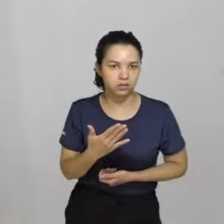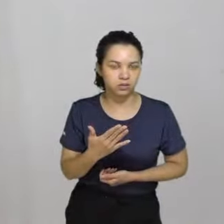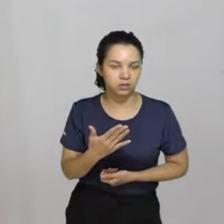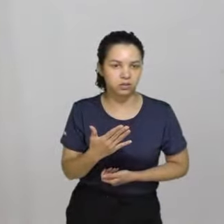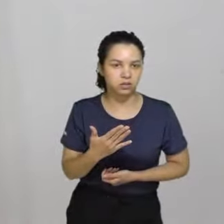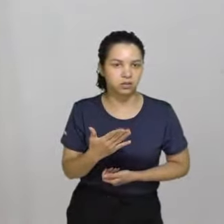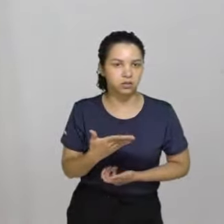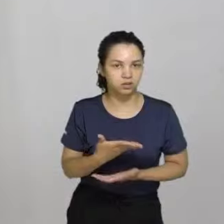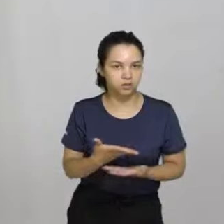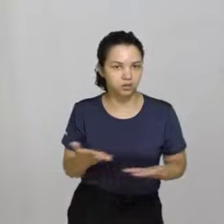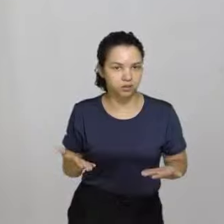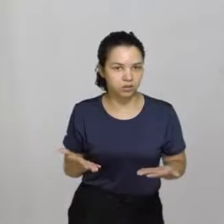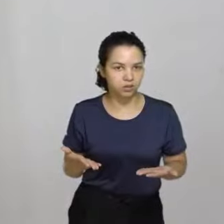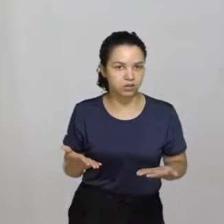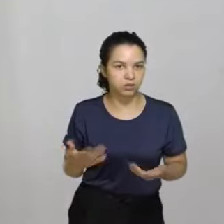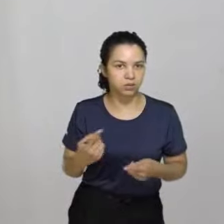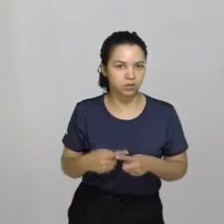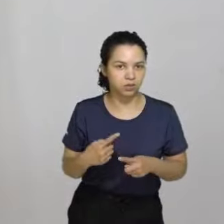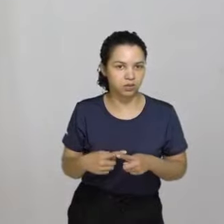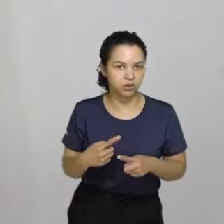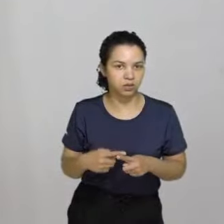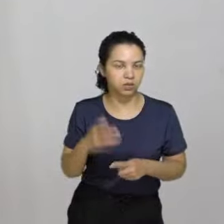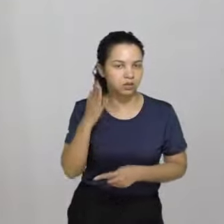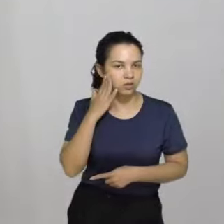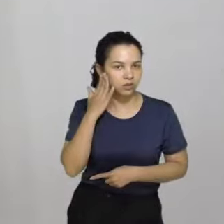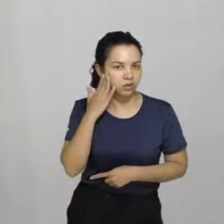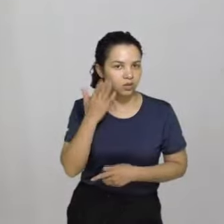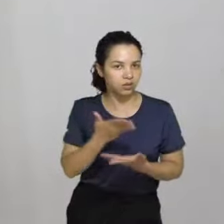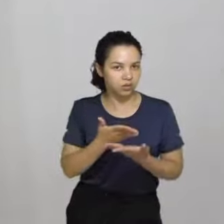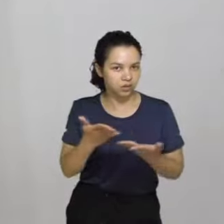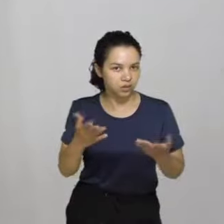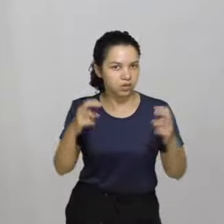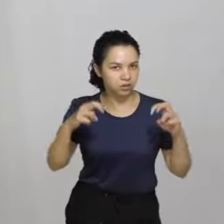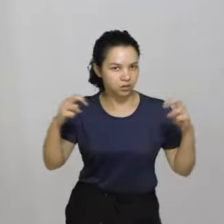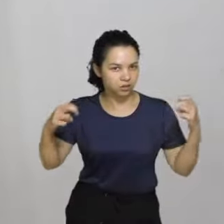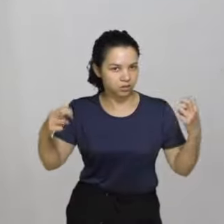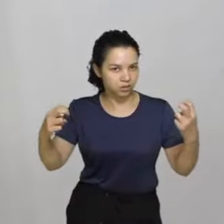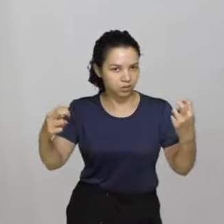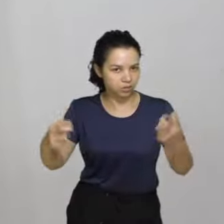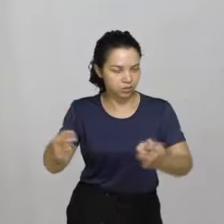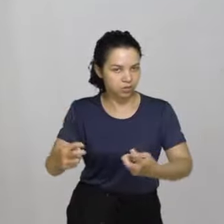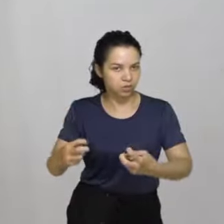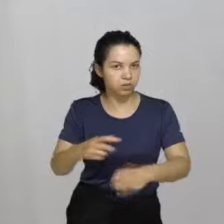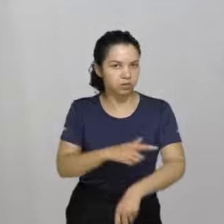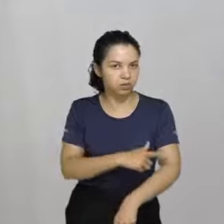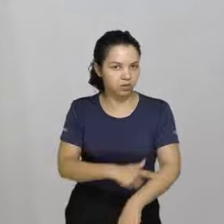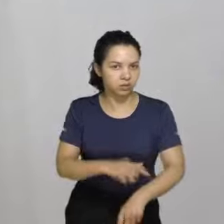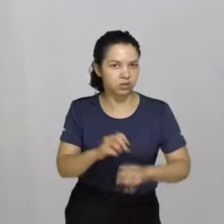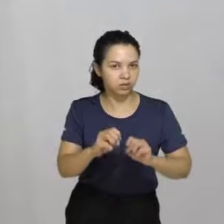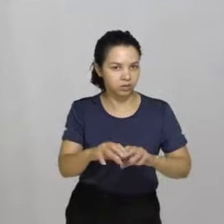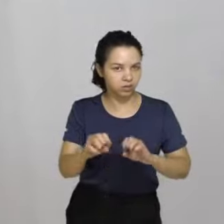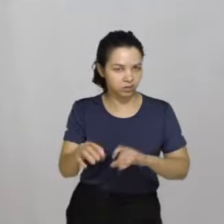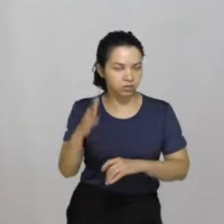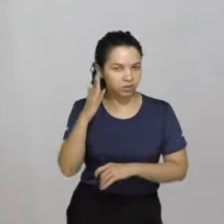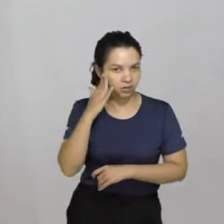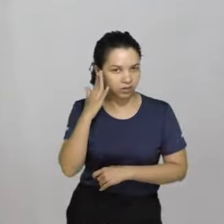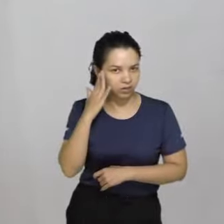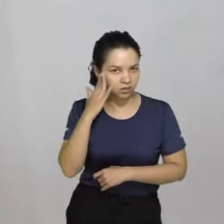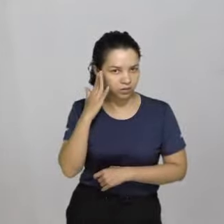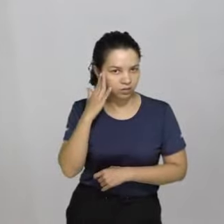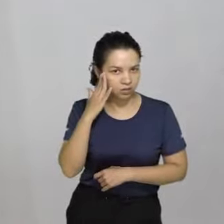gentileza, porque eu sei que quem está nas galerias aqui são pessoas educadoras e que sabem ouvir e sabem